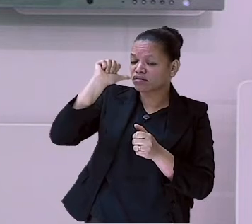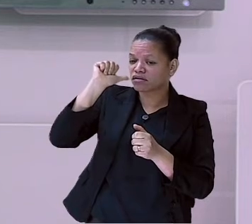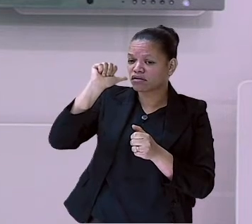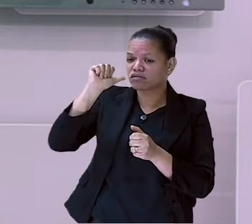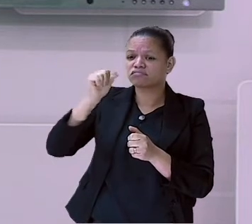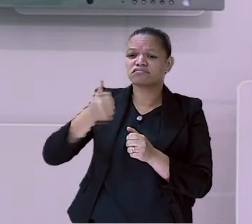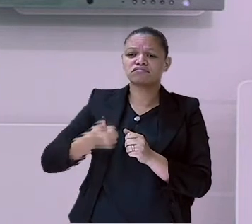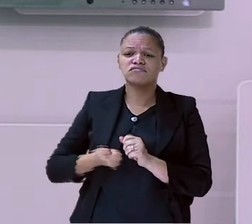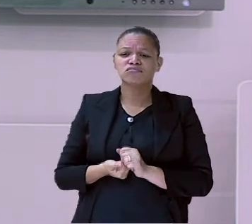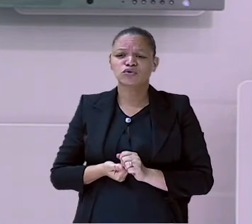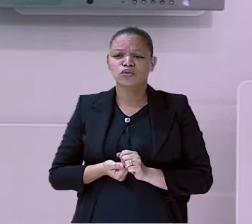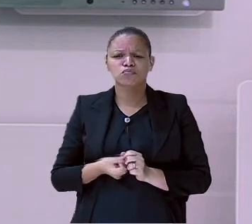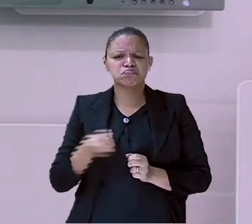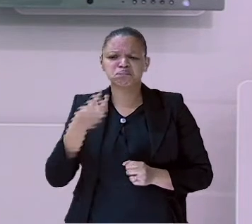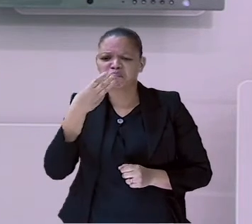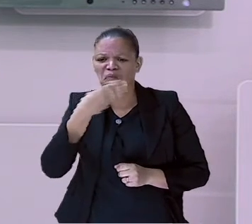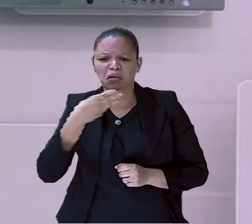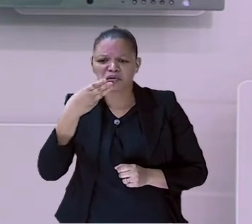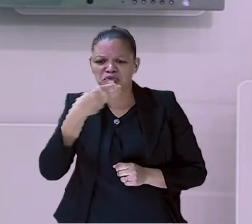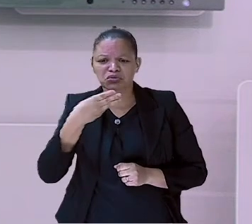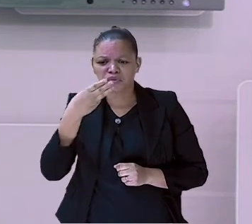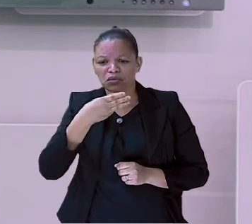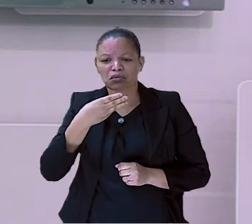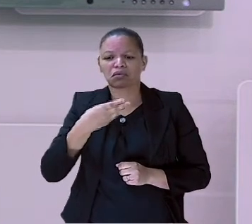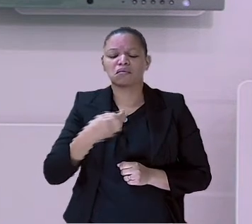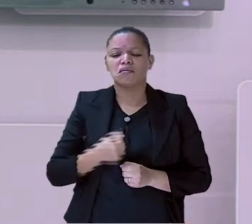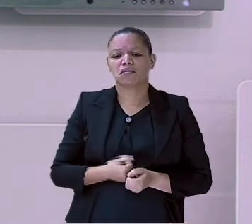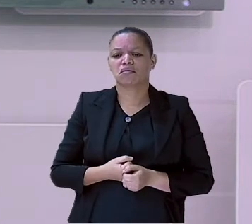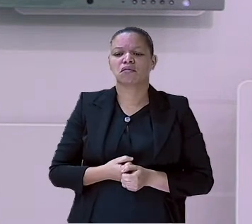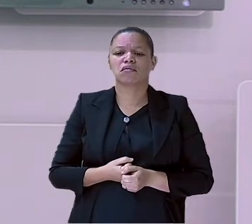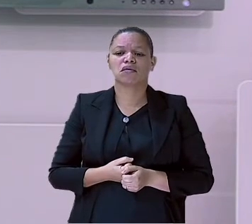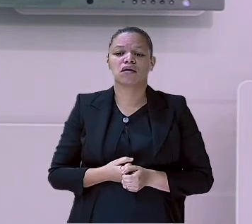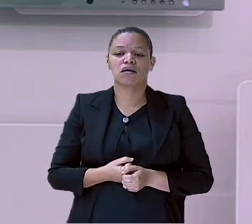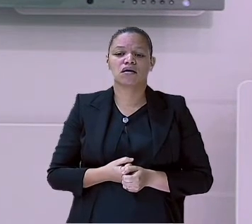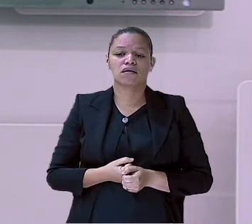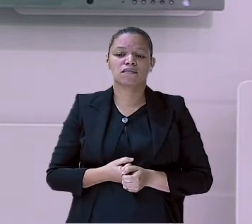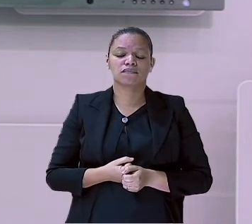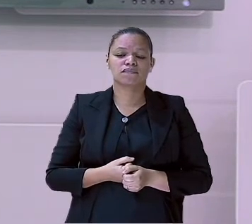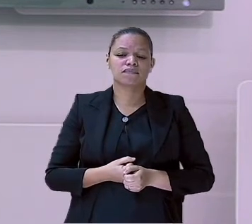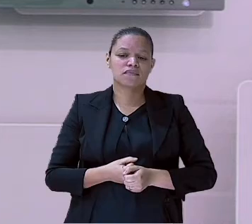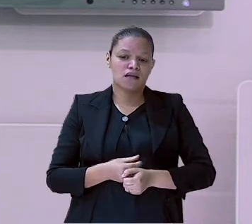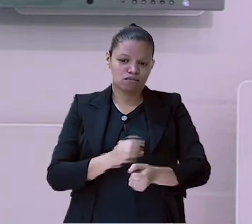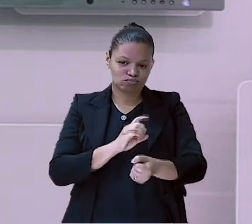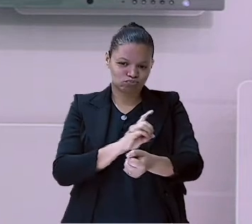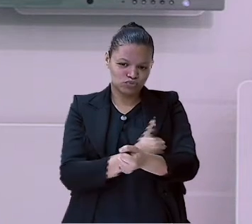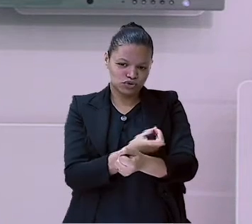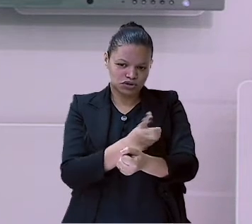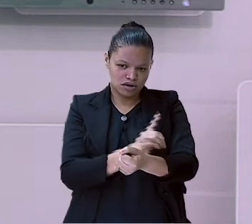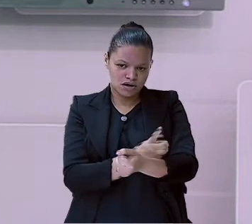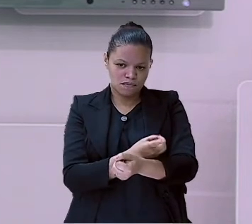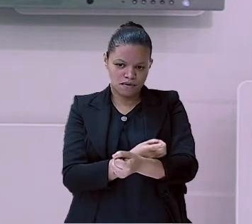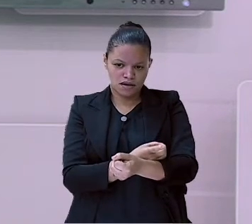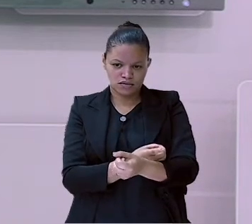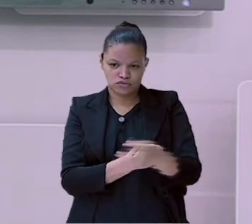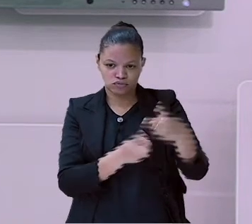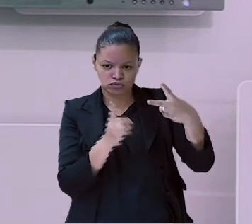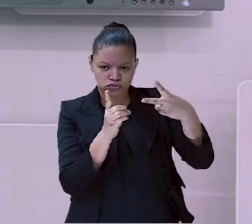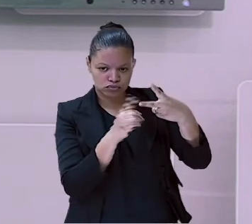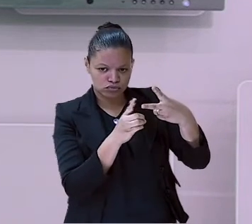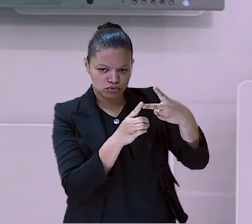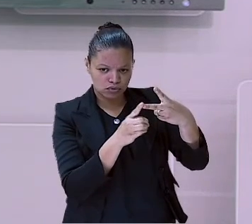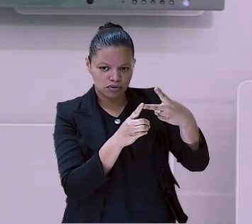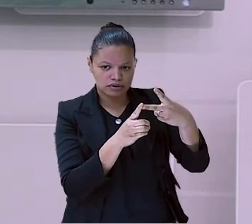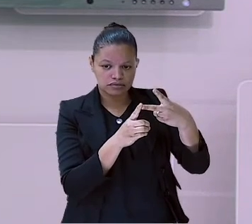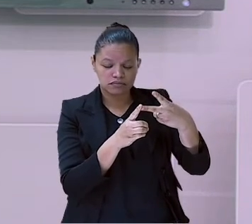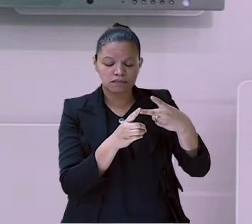e carboidrato é o que geralmente causa diabetes tipo 2. E qual é aí o tratamento?